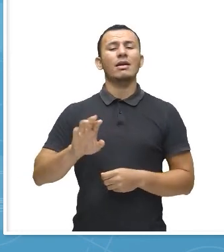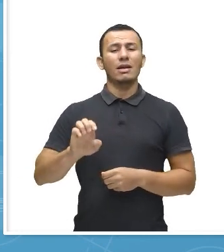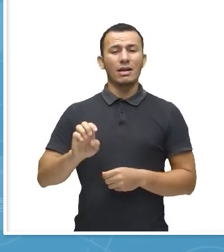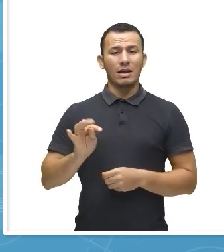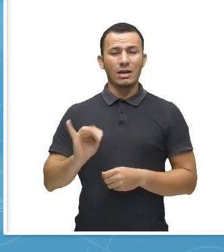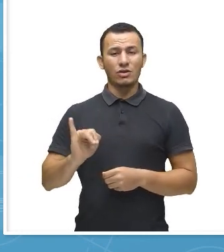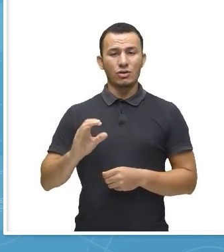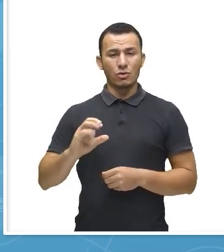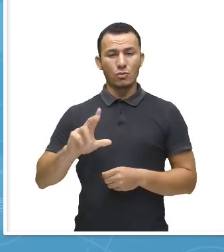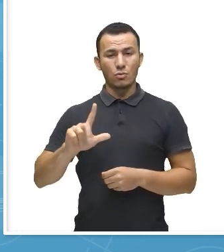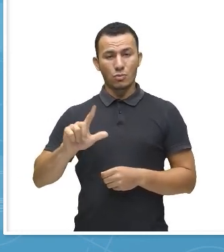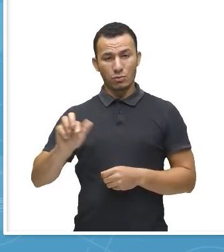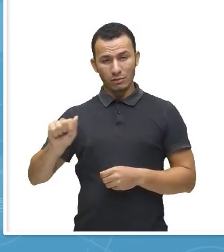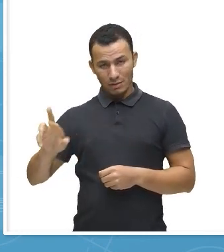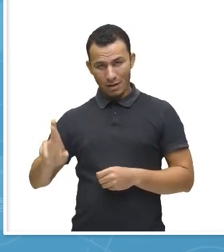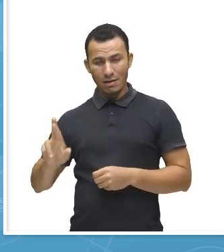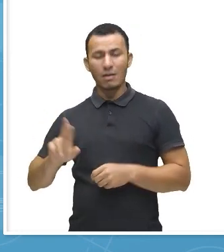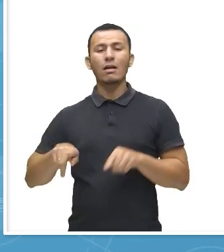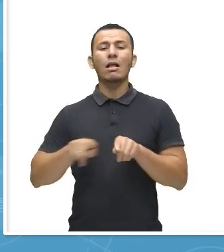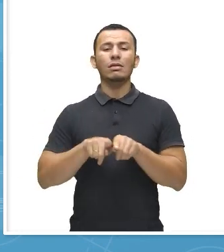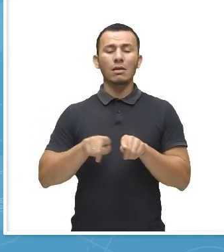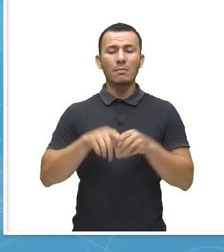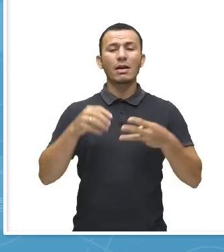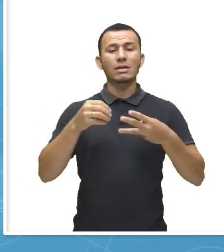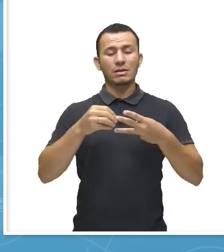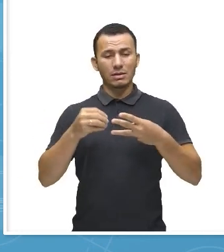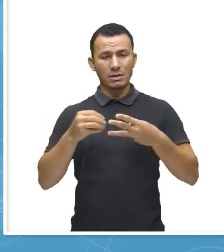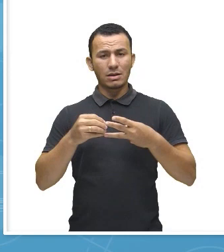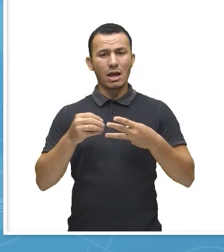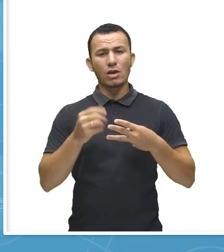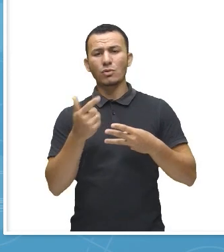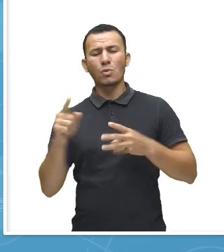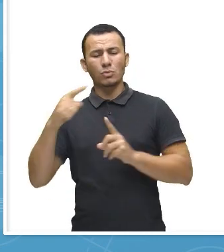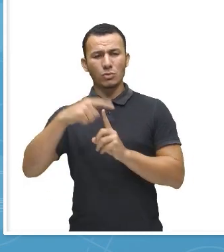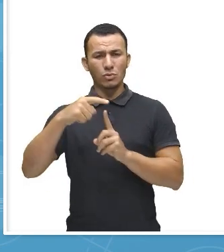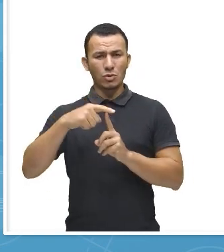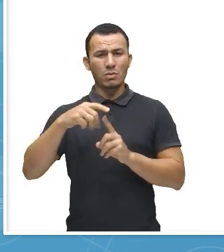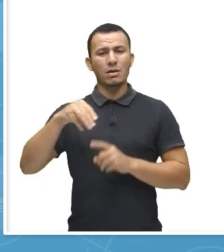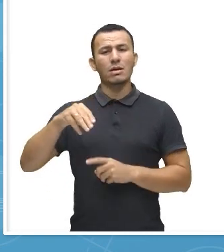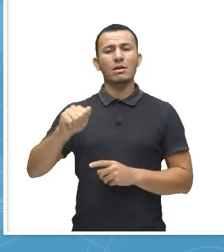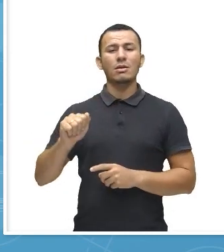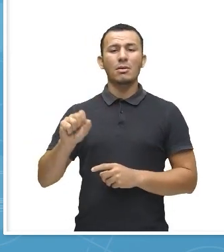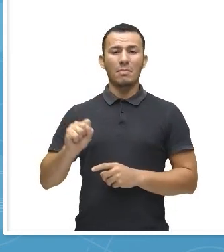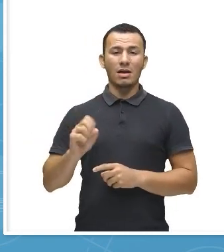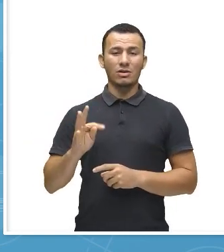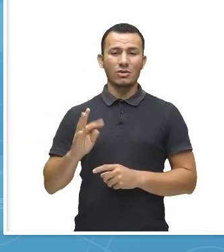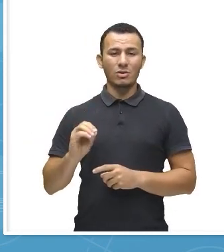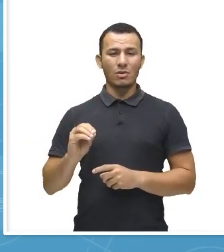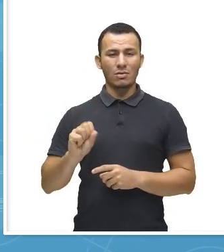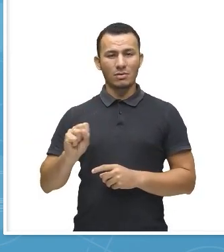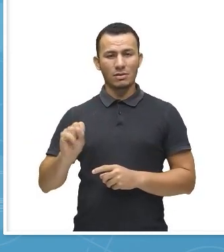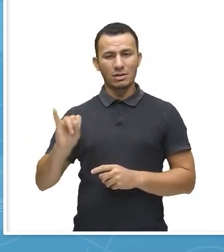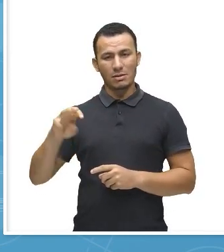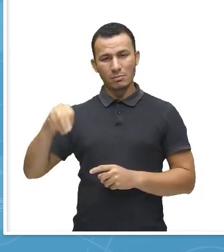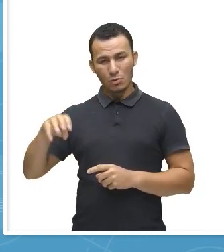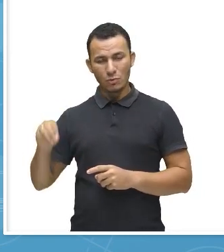certo? E outras células também, como os mastócitos e os melanócitos. O melanócito é uma célula